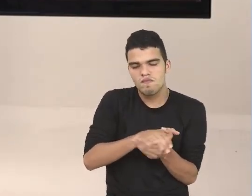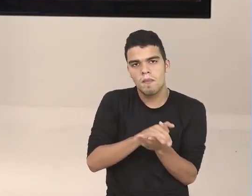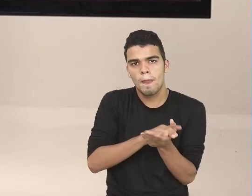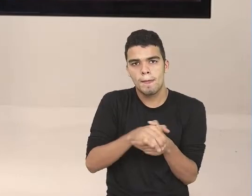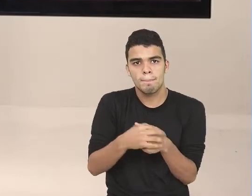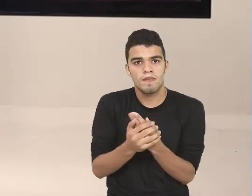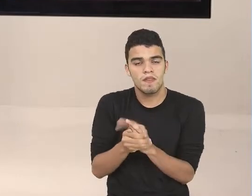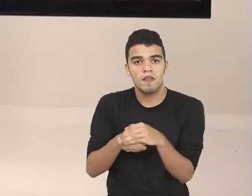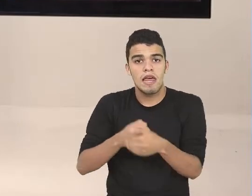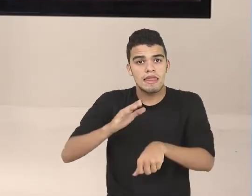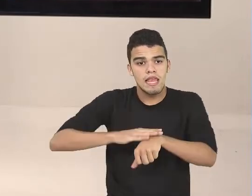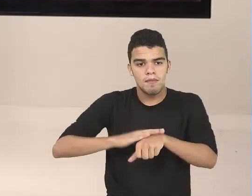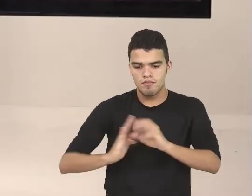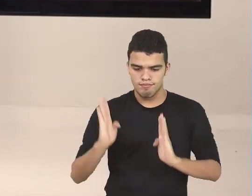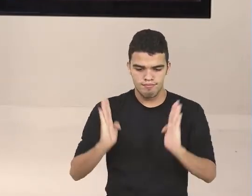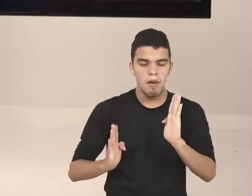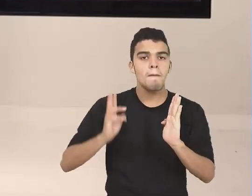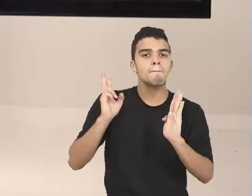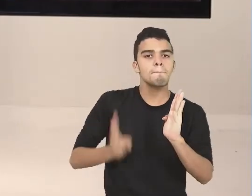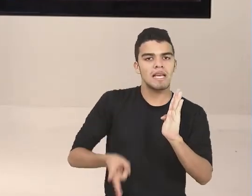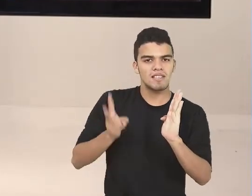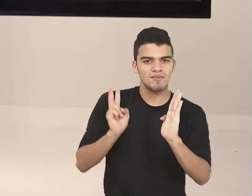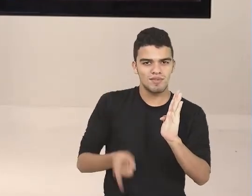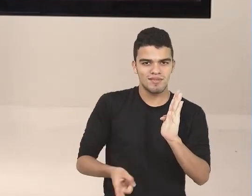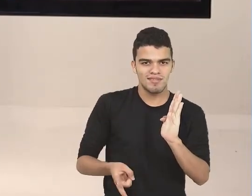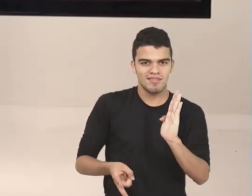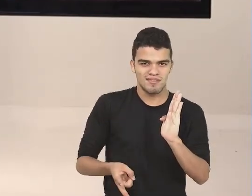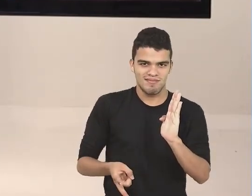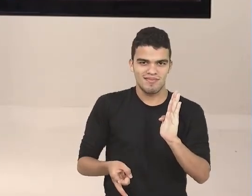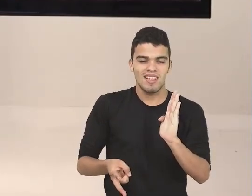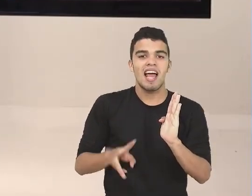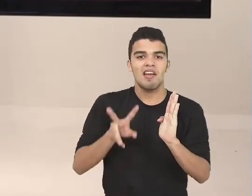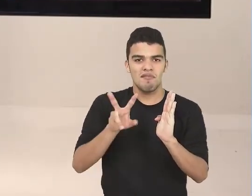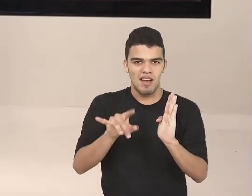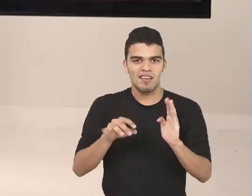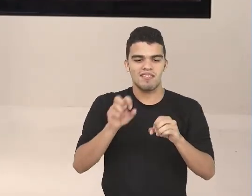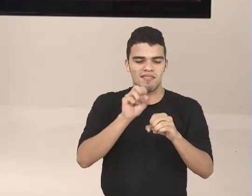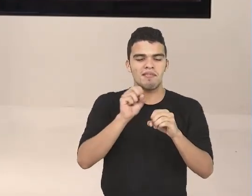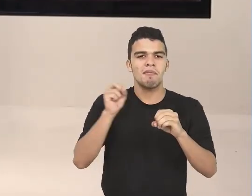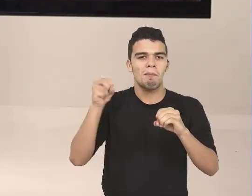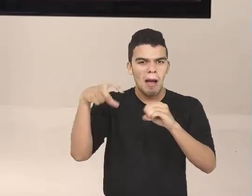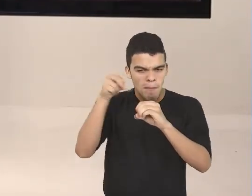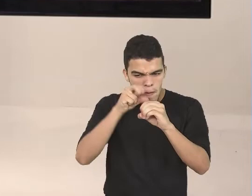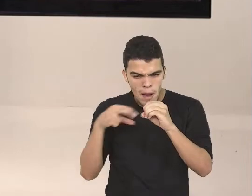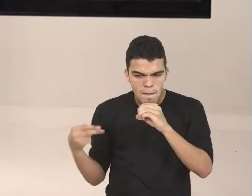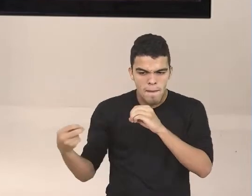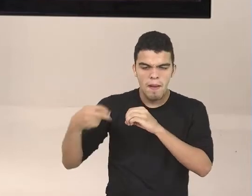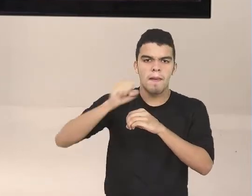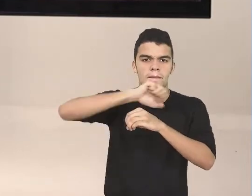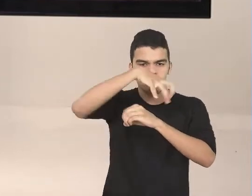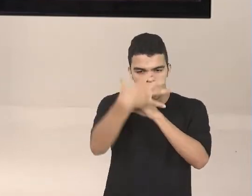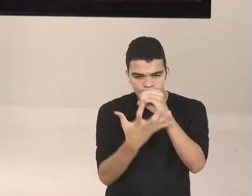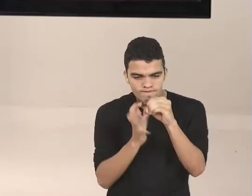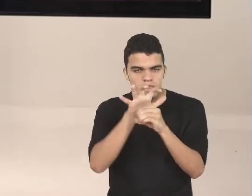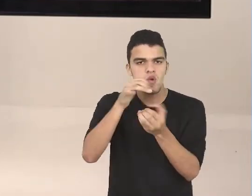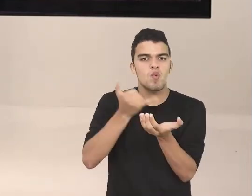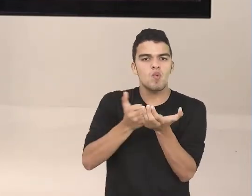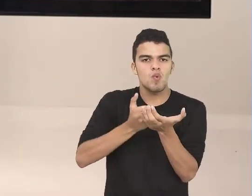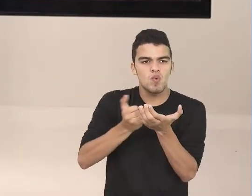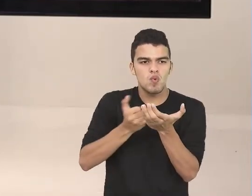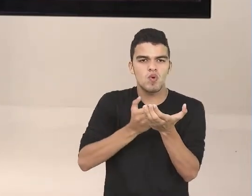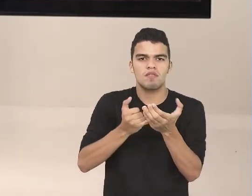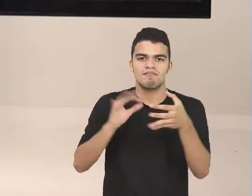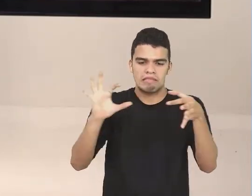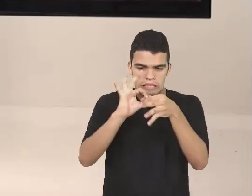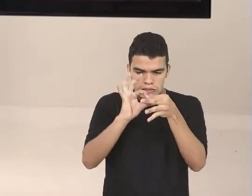mão, mais ele vai ser eficiente para destruir aquelas camadinhas de gordura do vírus. Ou seja, ele vai eliminar o vírus da sua mão.